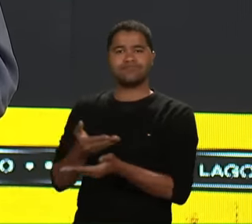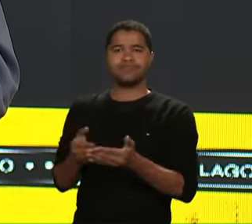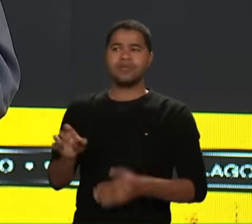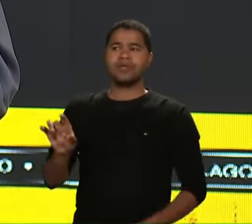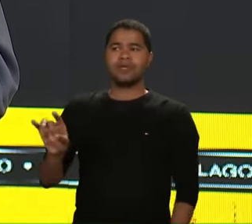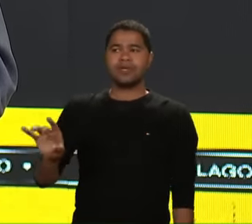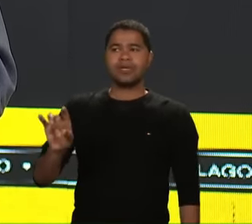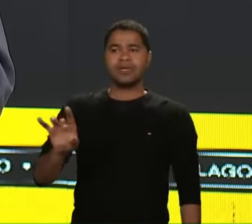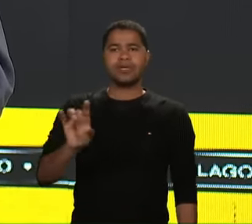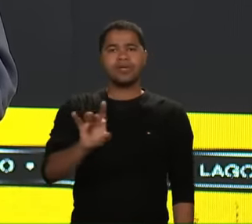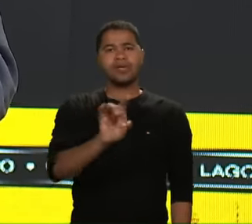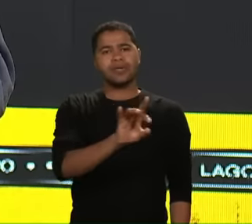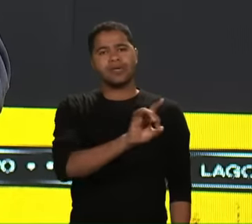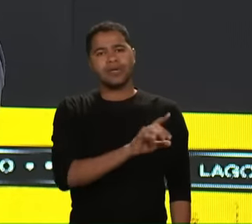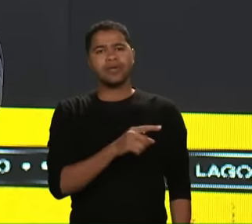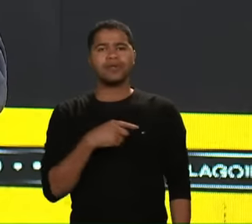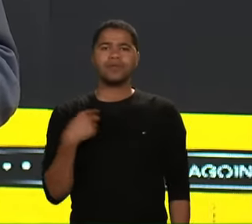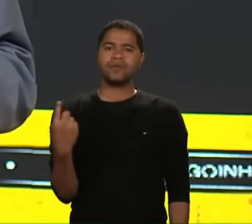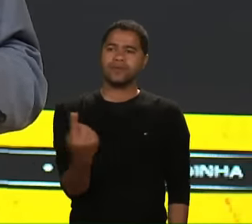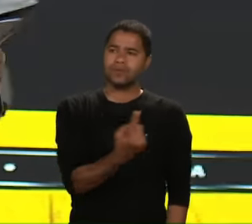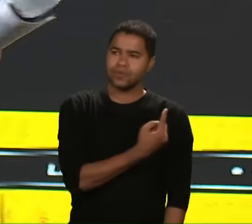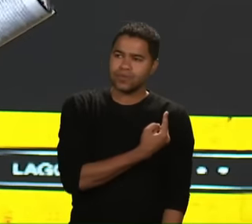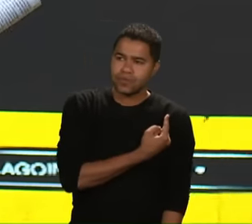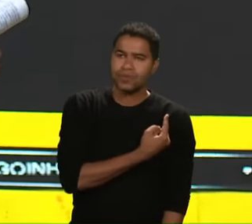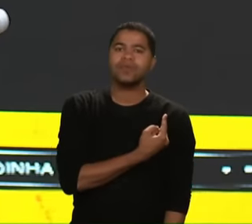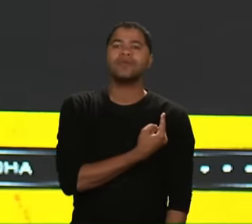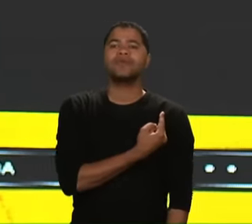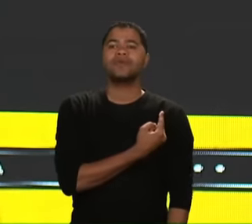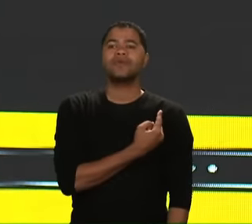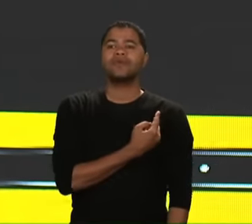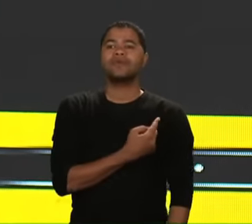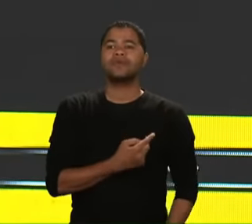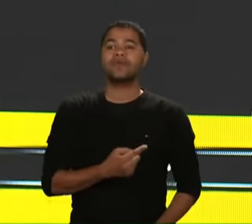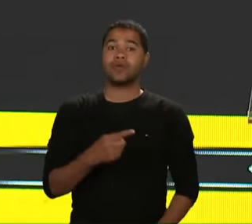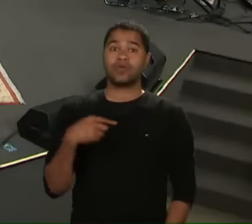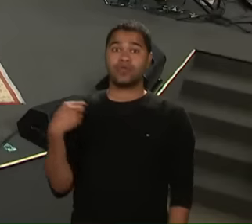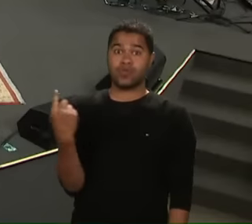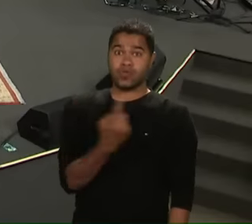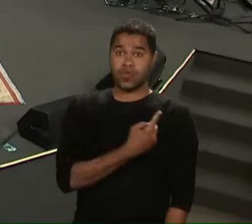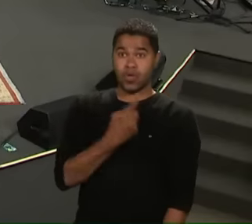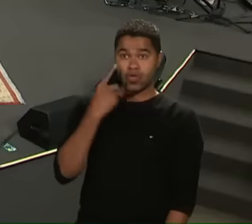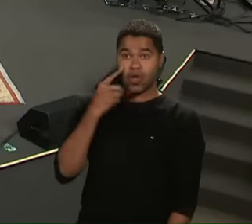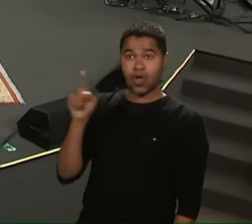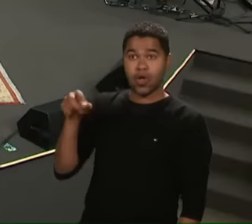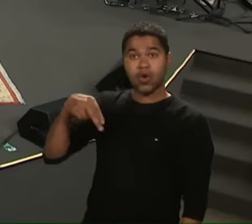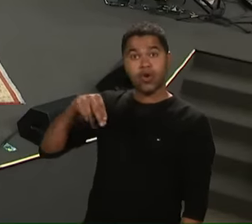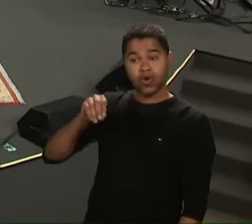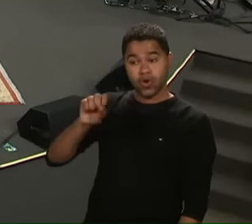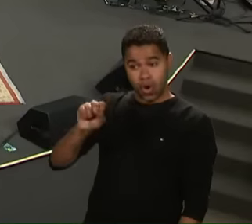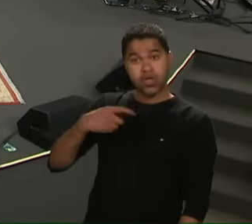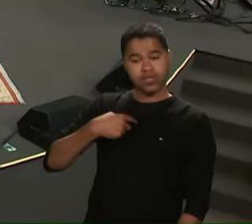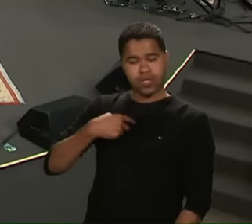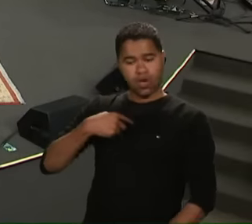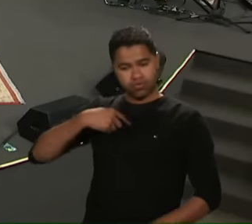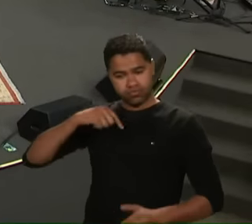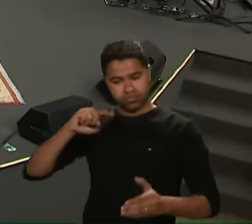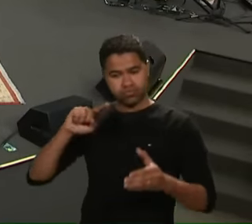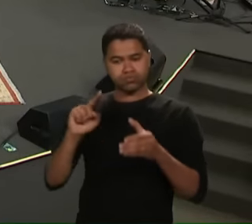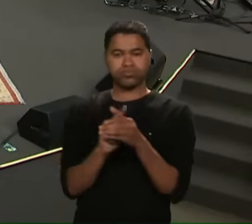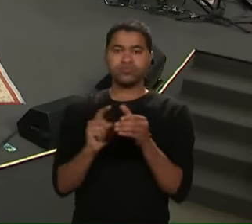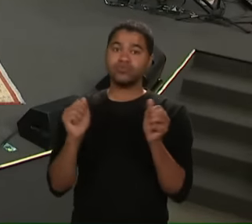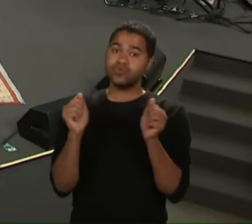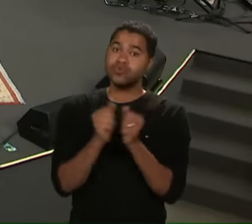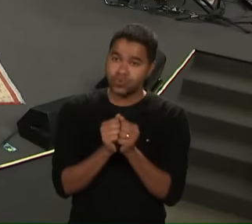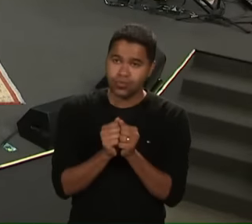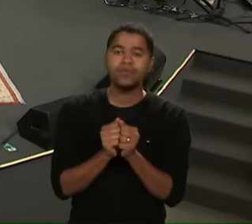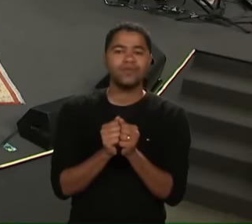Cada um de nós, nesse nós aqui, tá, eu estou ali também. Portanto, cada